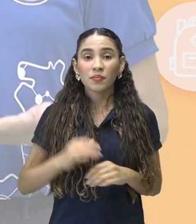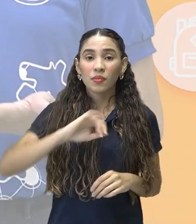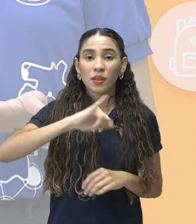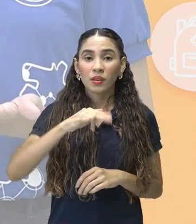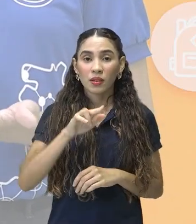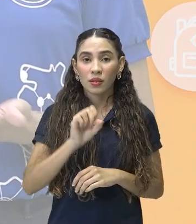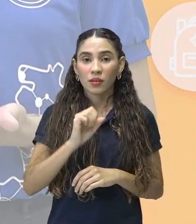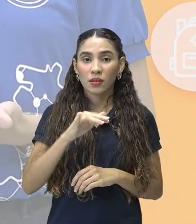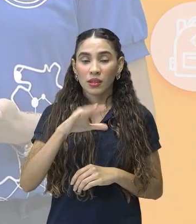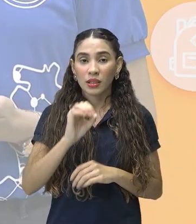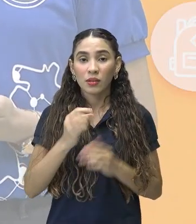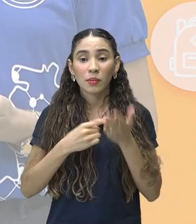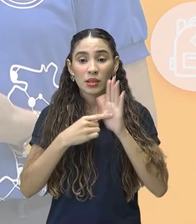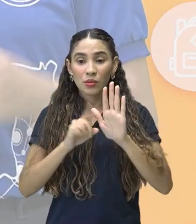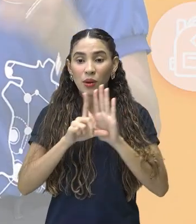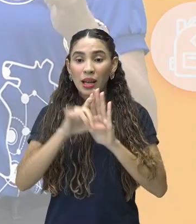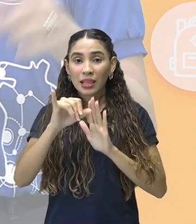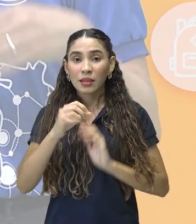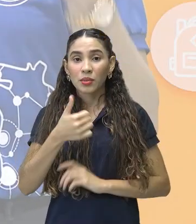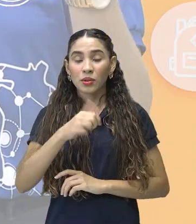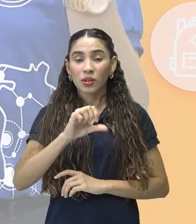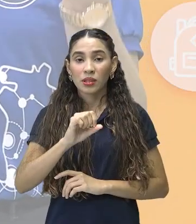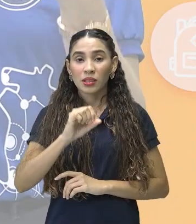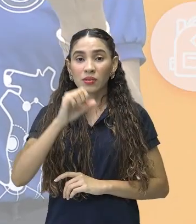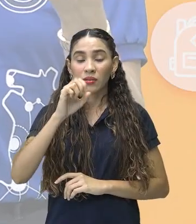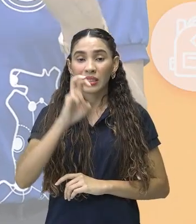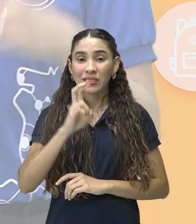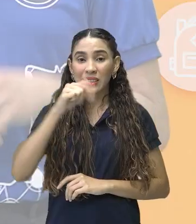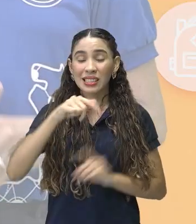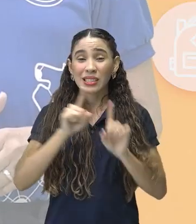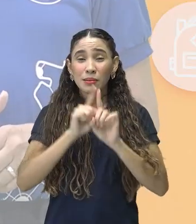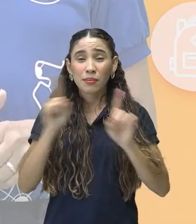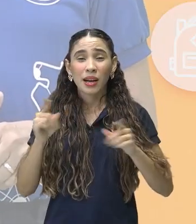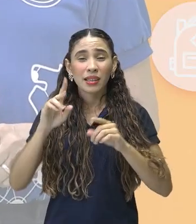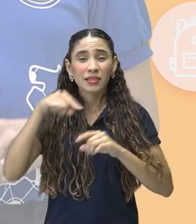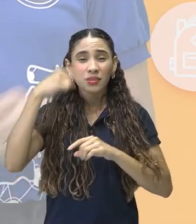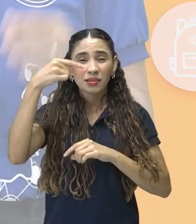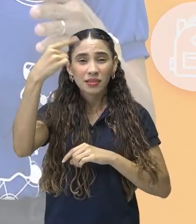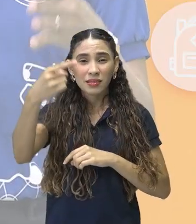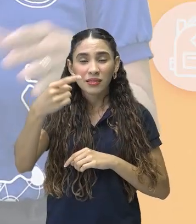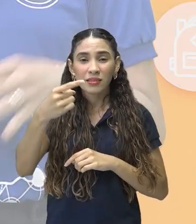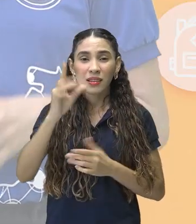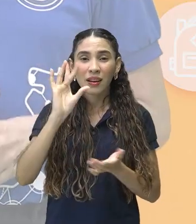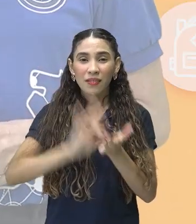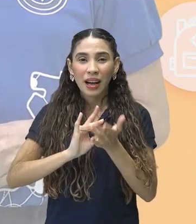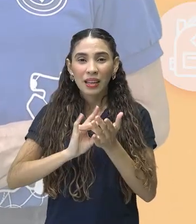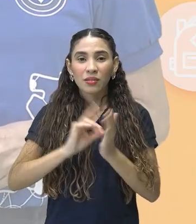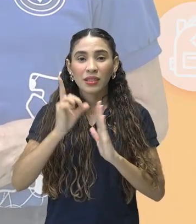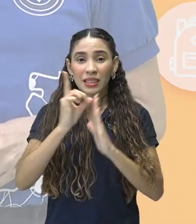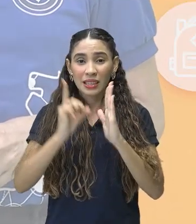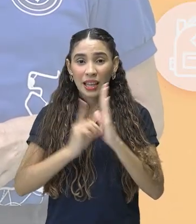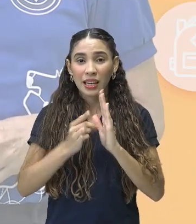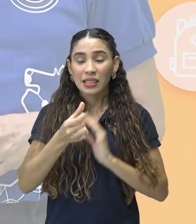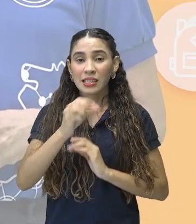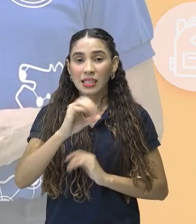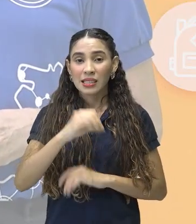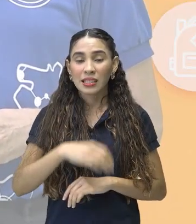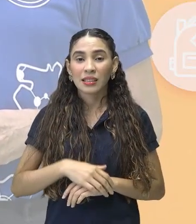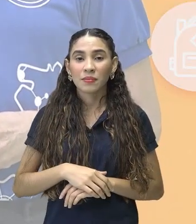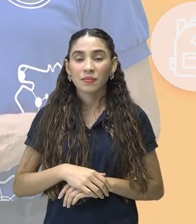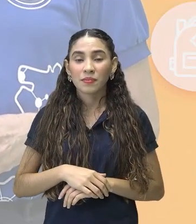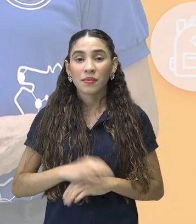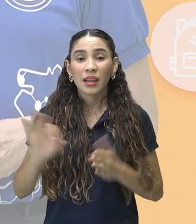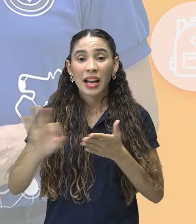lei em 1957, mas aí, mais à frente, já realmente na década de 60,